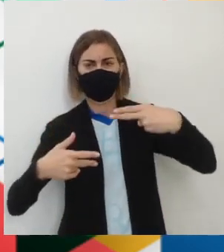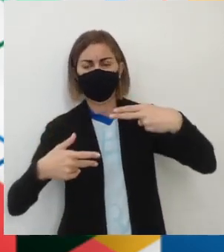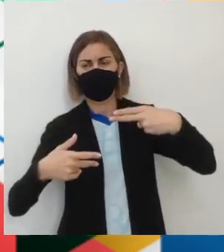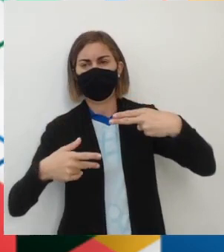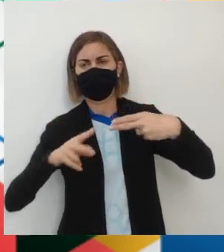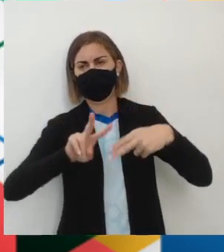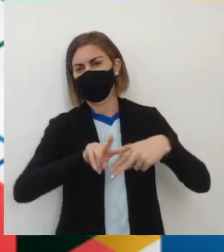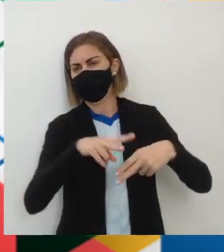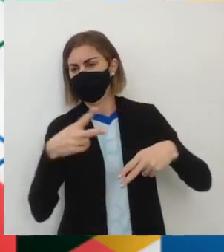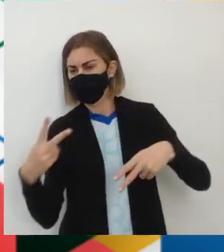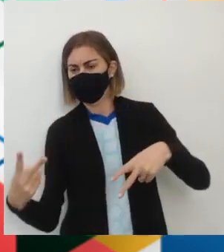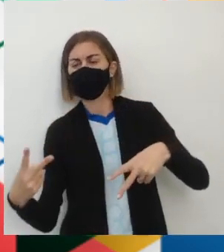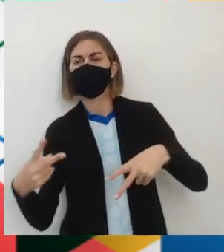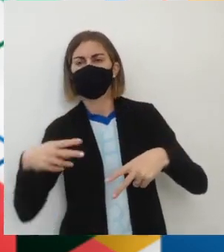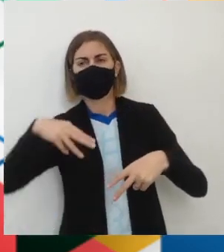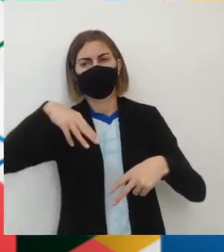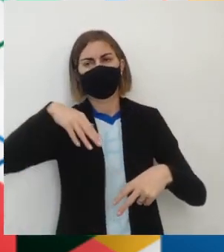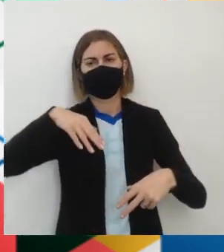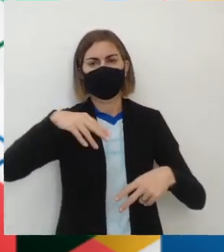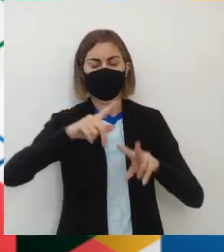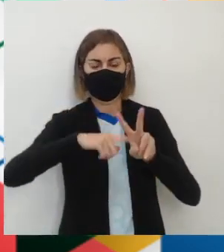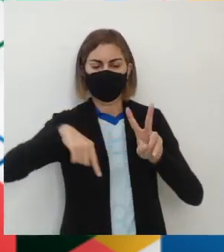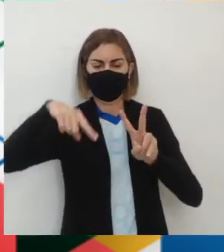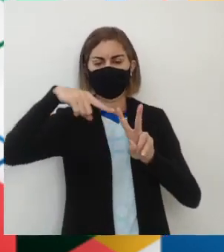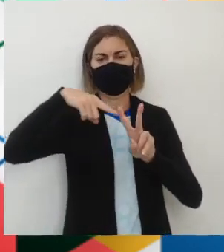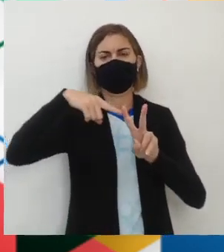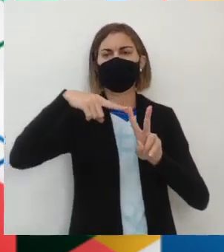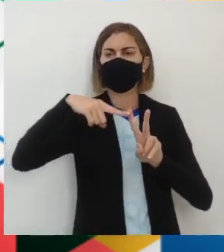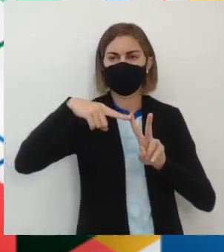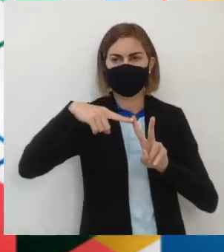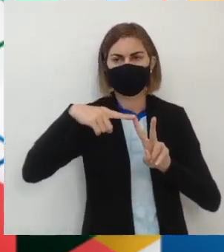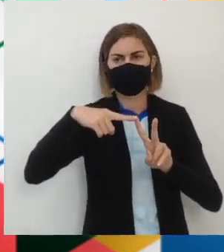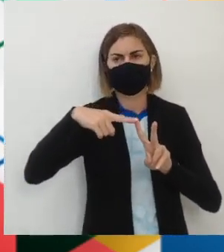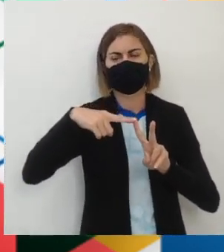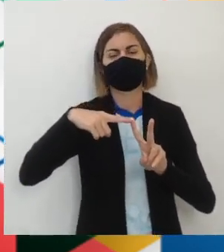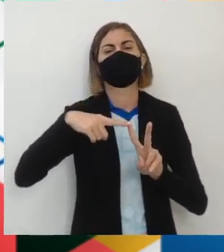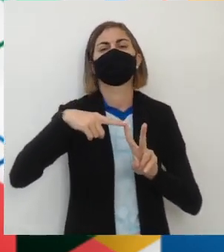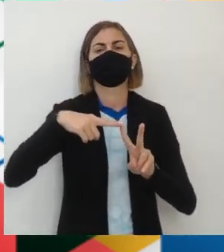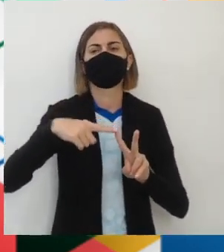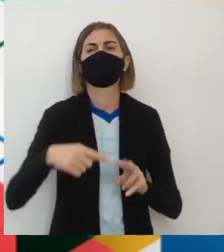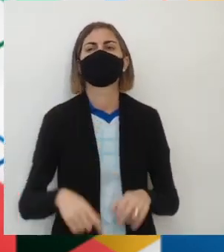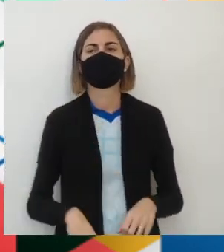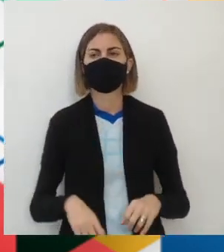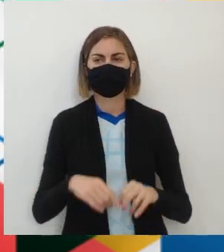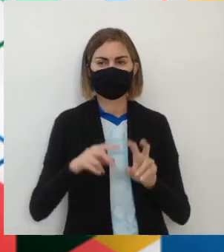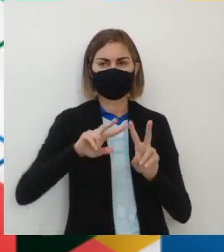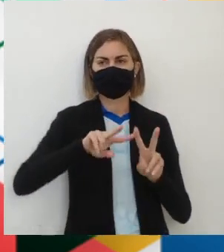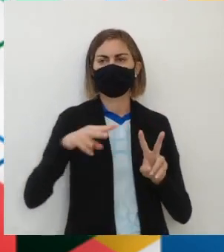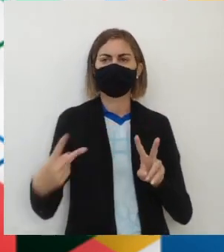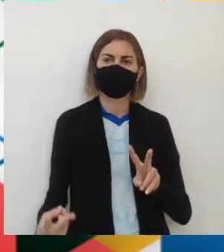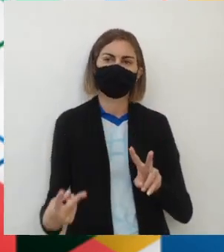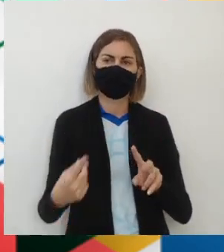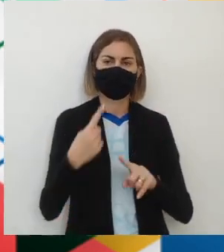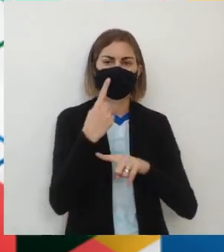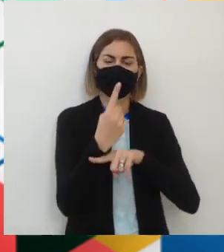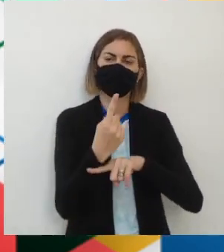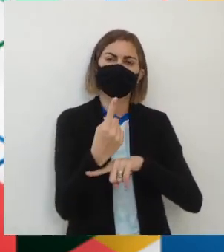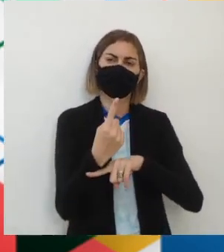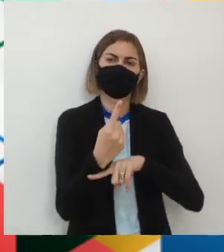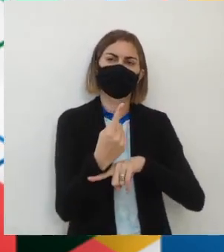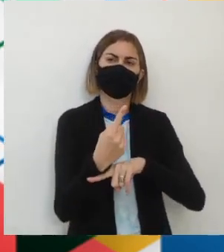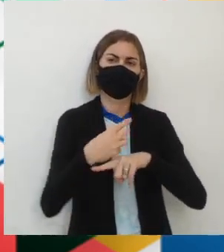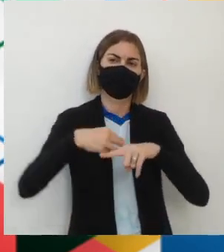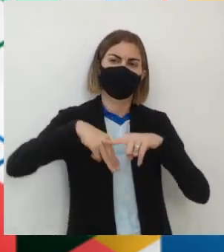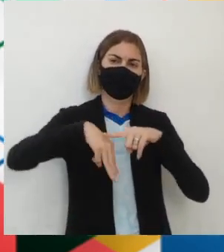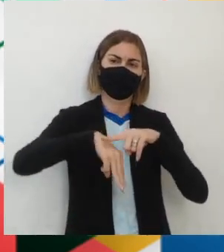inverso da raiz quadrada da massa molar. Então, raiz quadrada e o inverso dela, 1 sobre